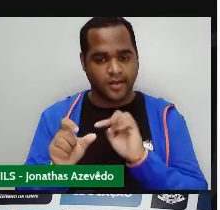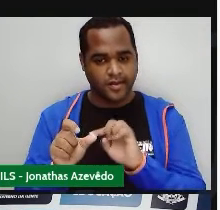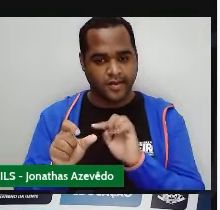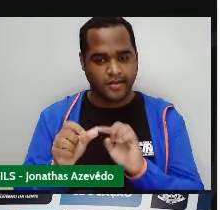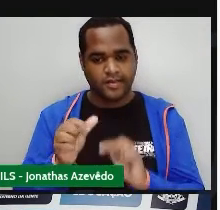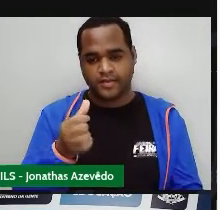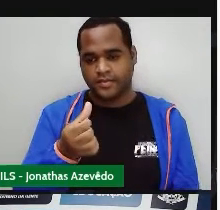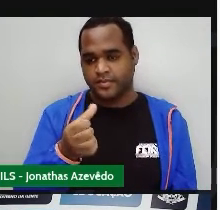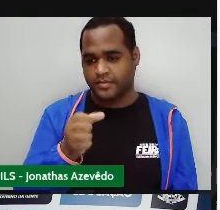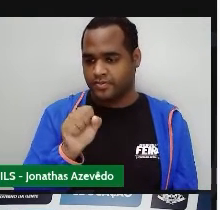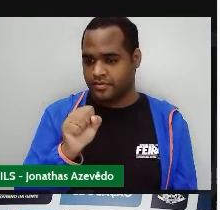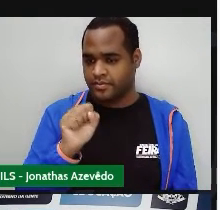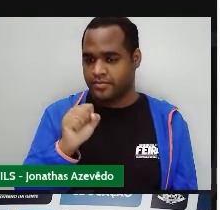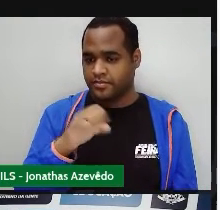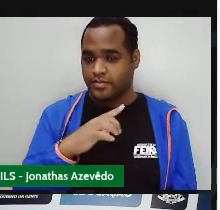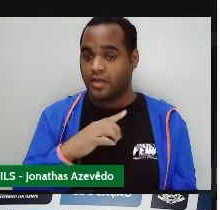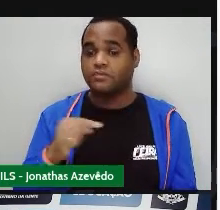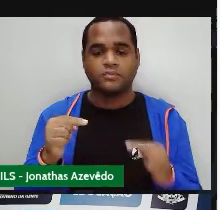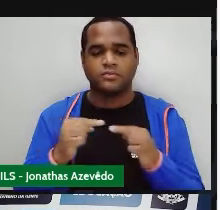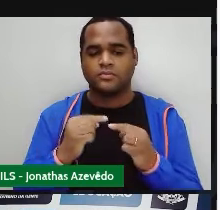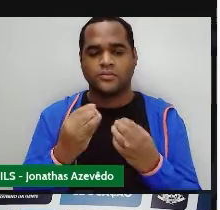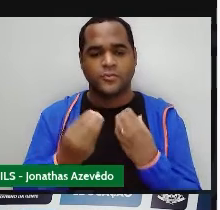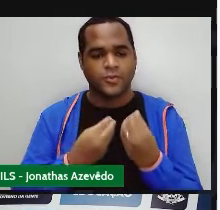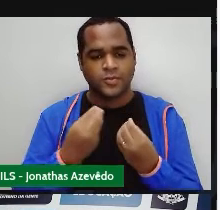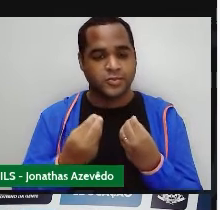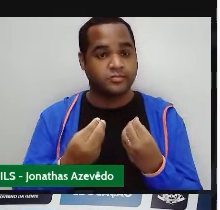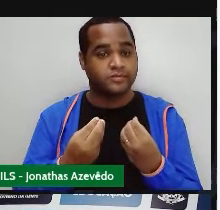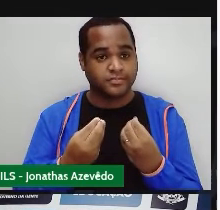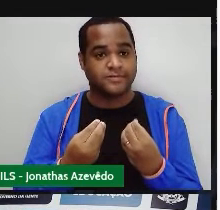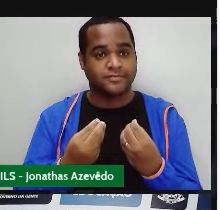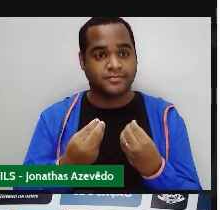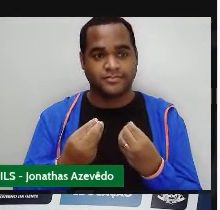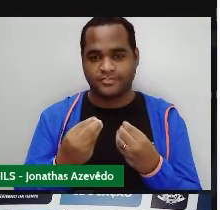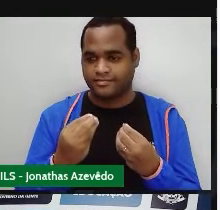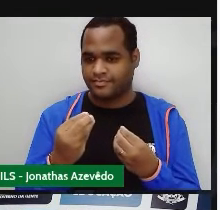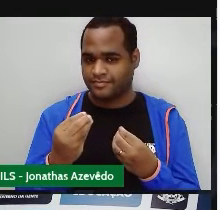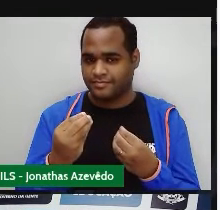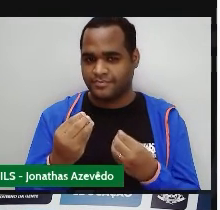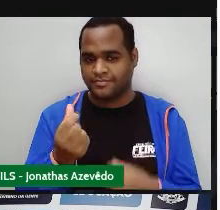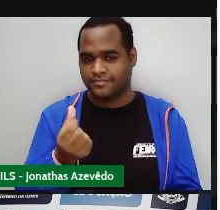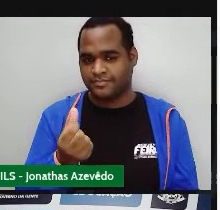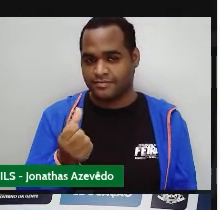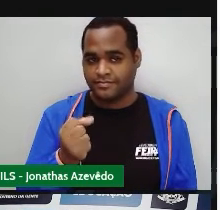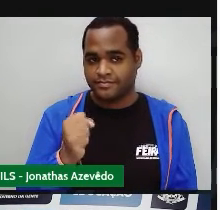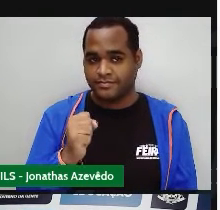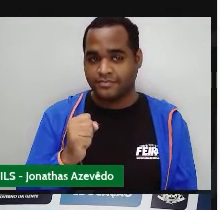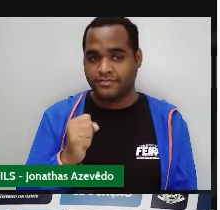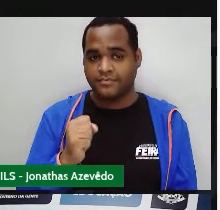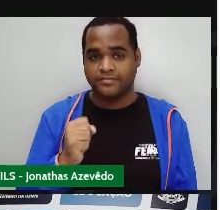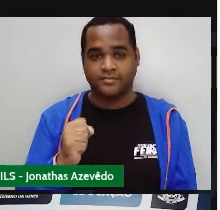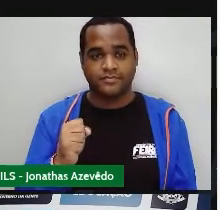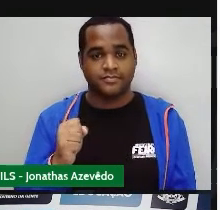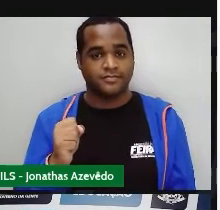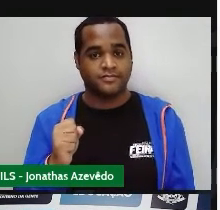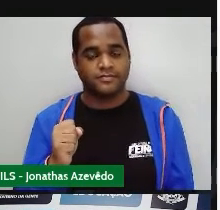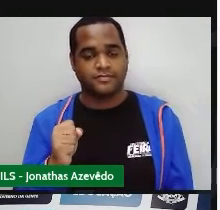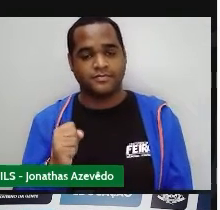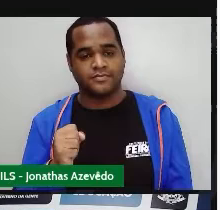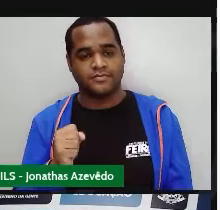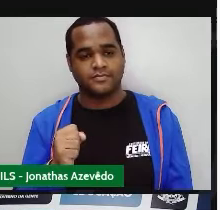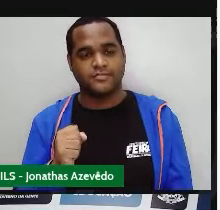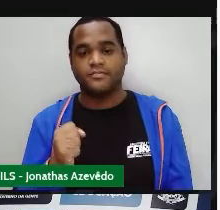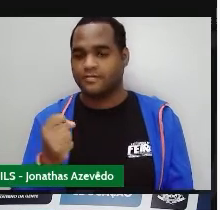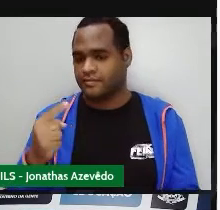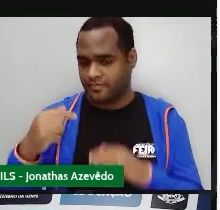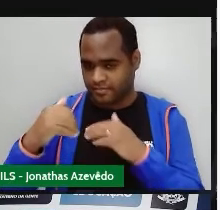fica né para o é uma parte fica para